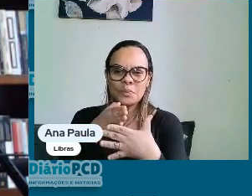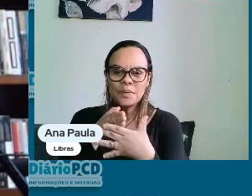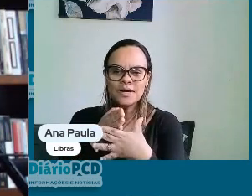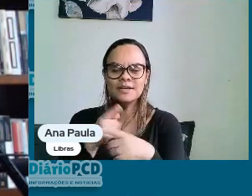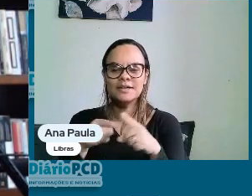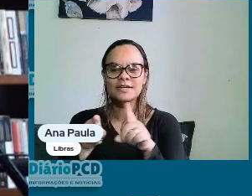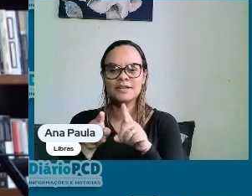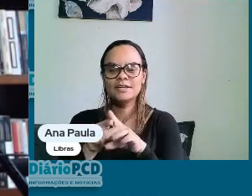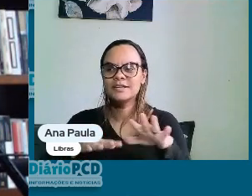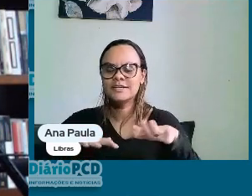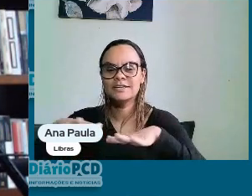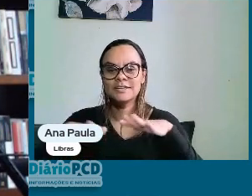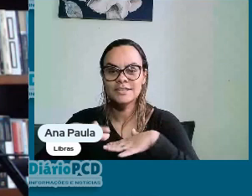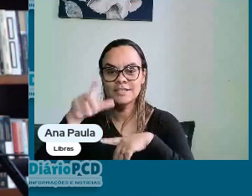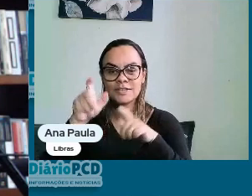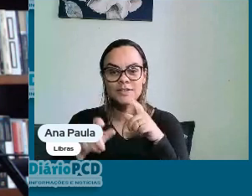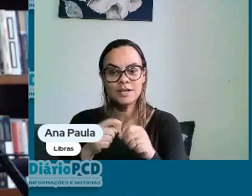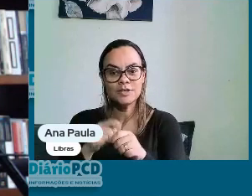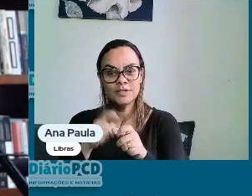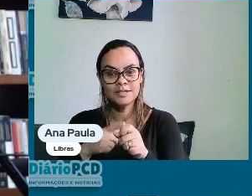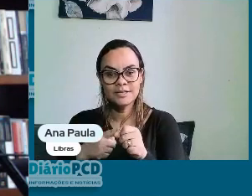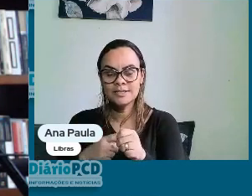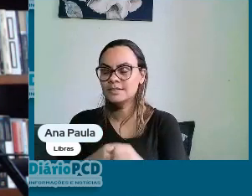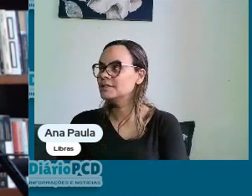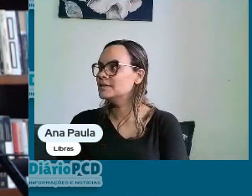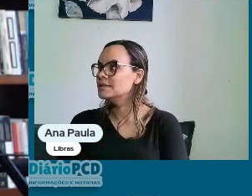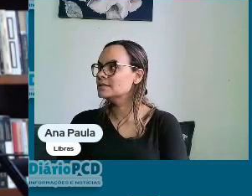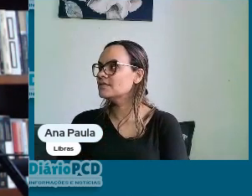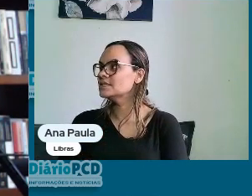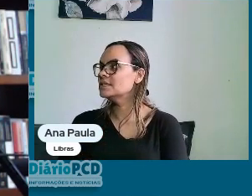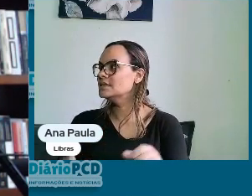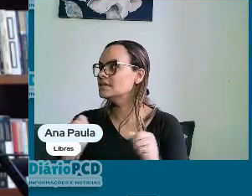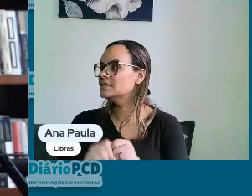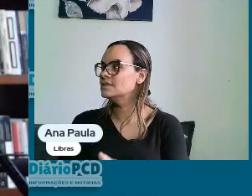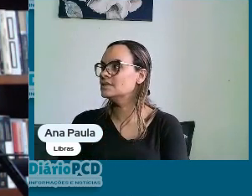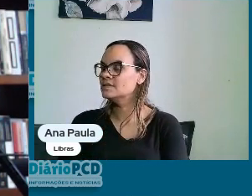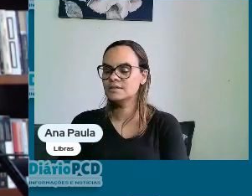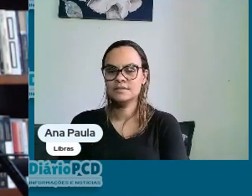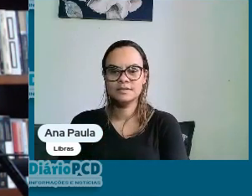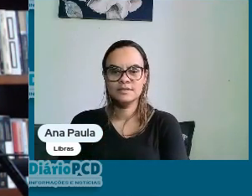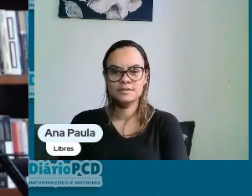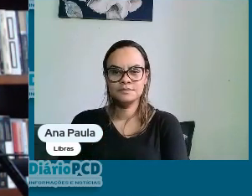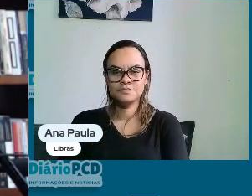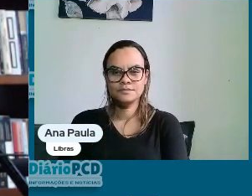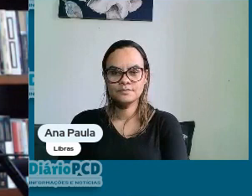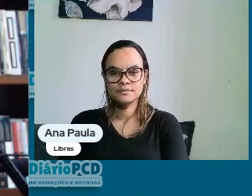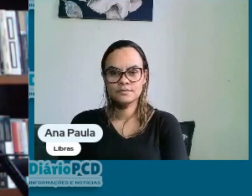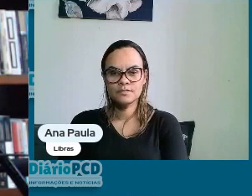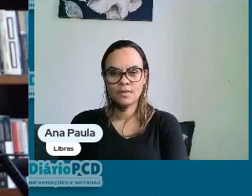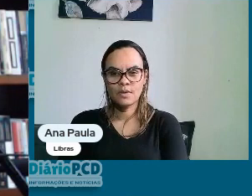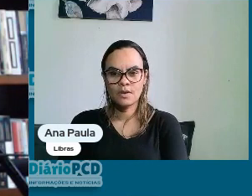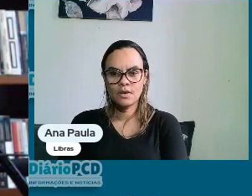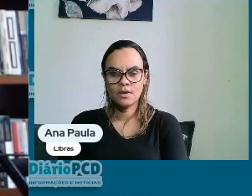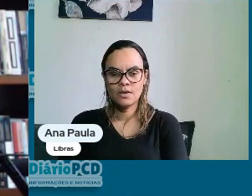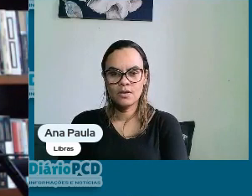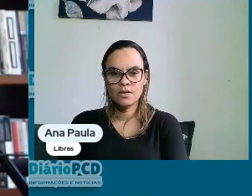poderem se locomover na cidade. A tese dela foi publicada em livro, eu até prefaciei. E foi uma tese de